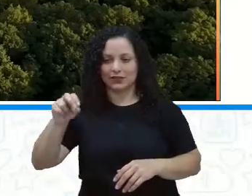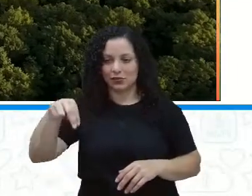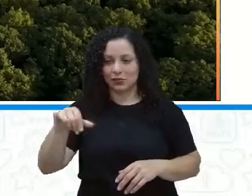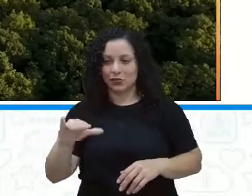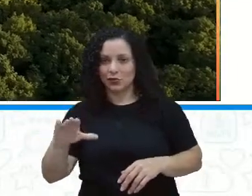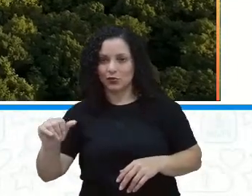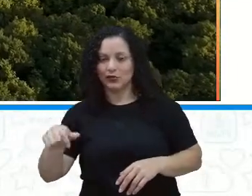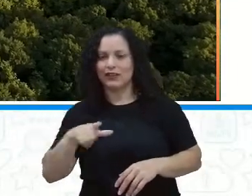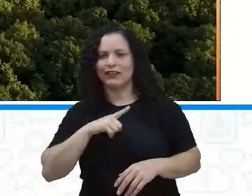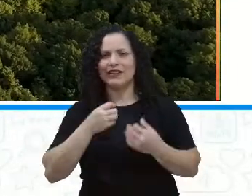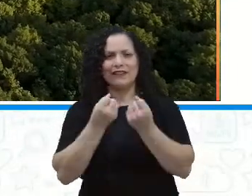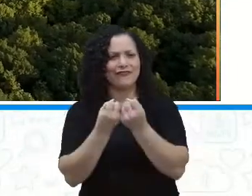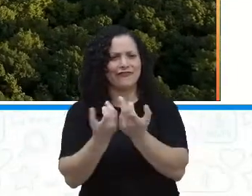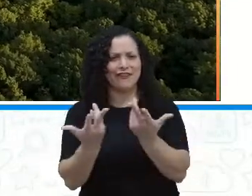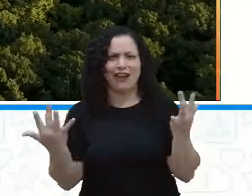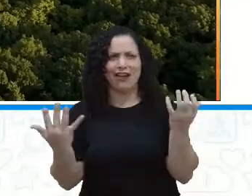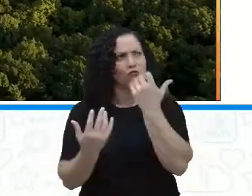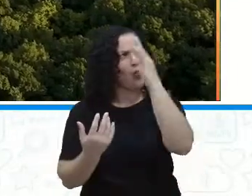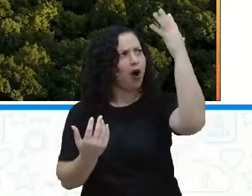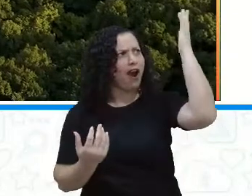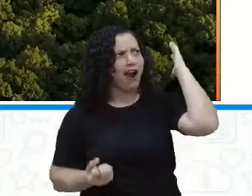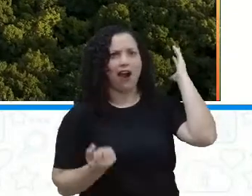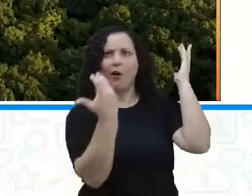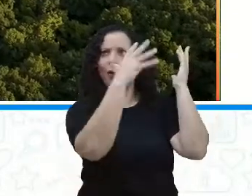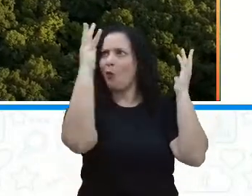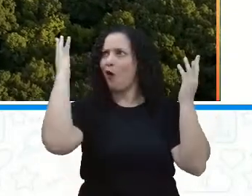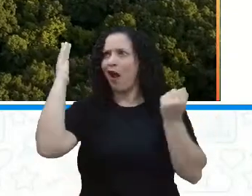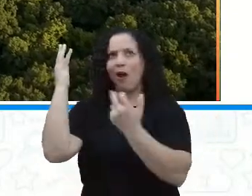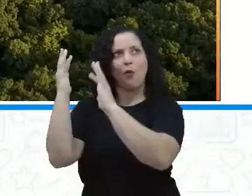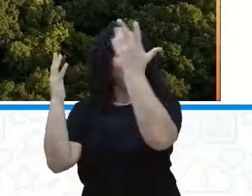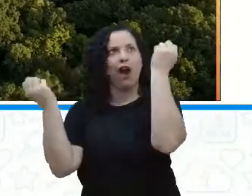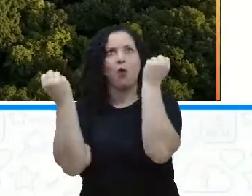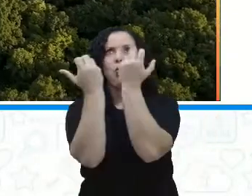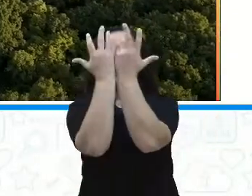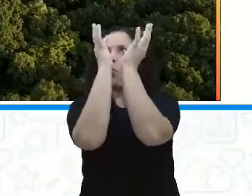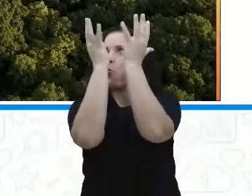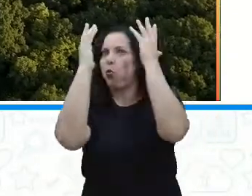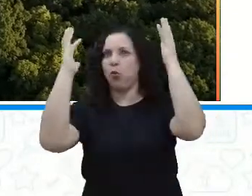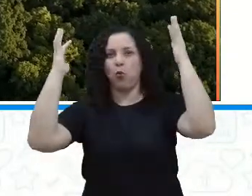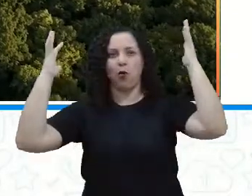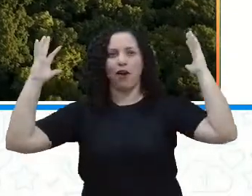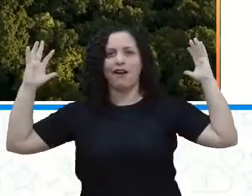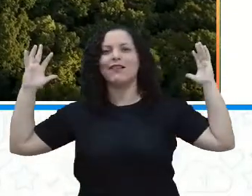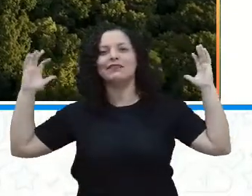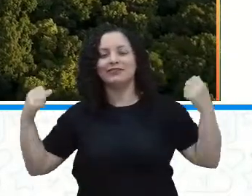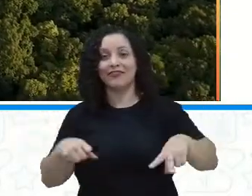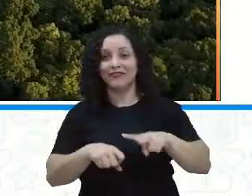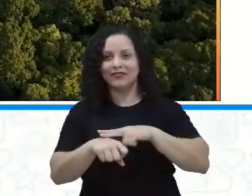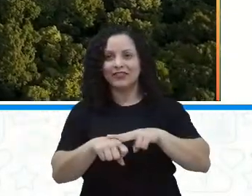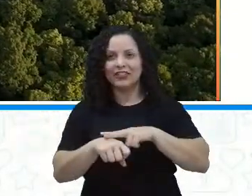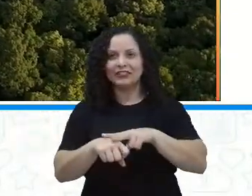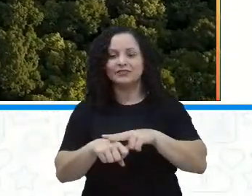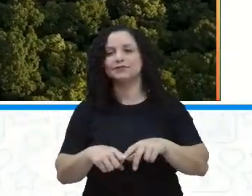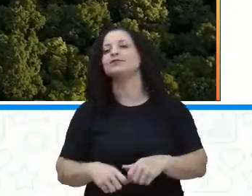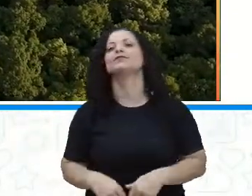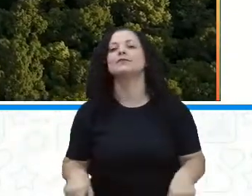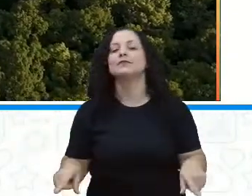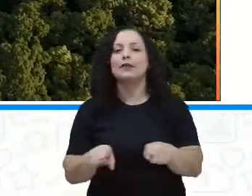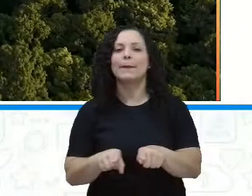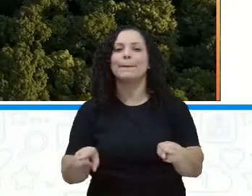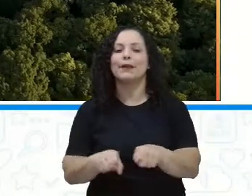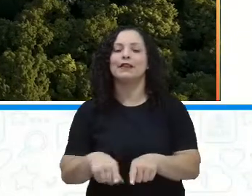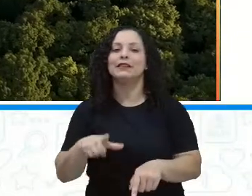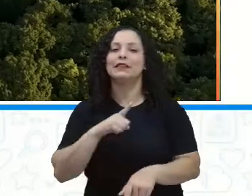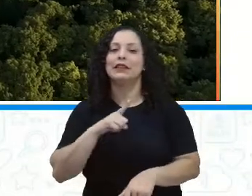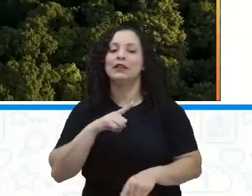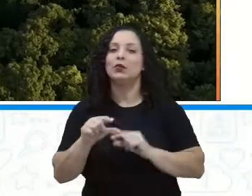várias plantas, né? Vários tipos de plantas enormes, que dá aí essa copa bonita, maravilhosa, verde. E também temos